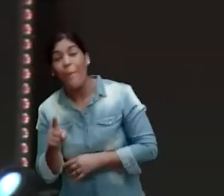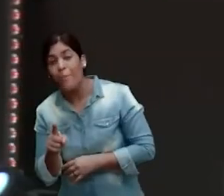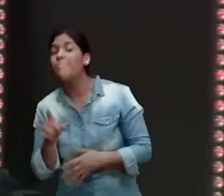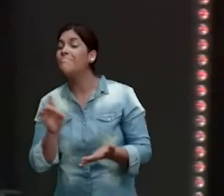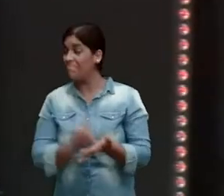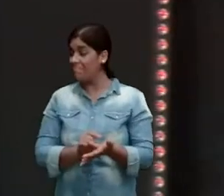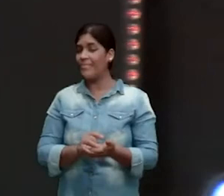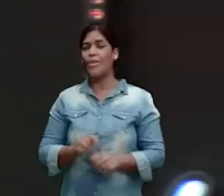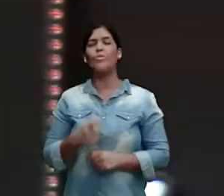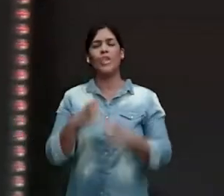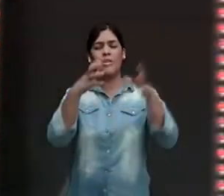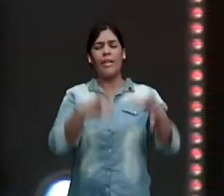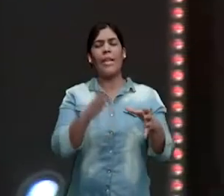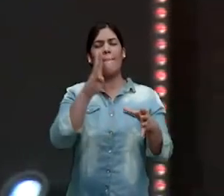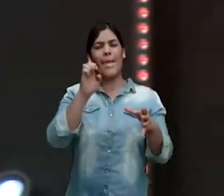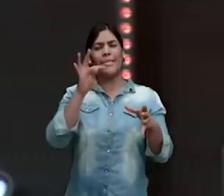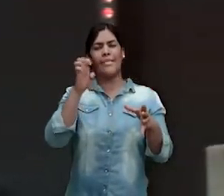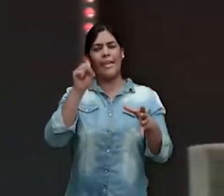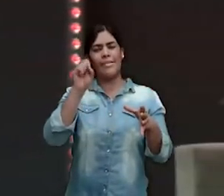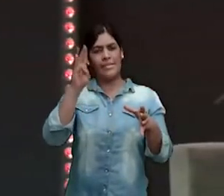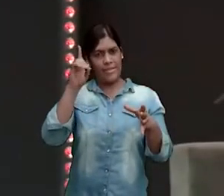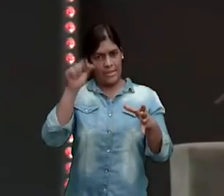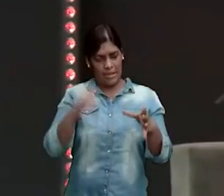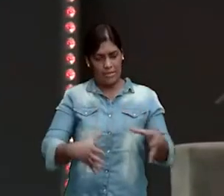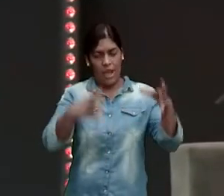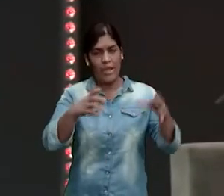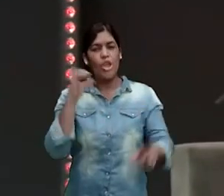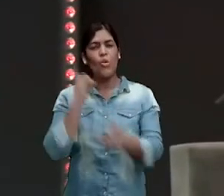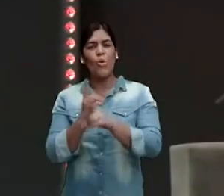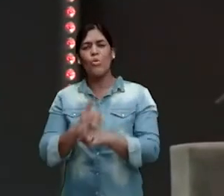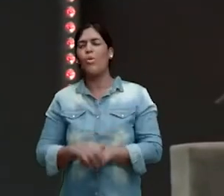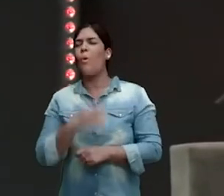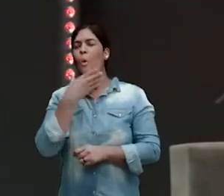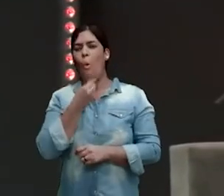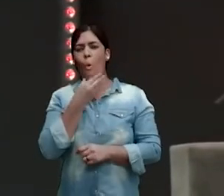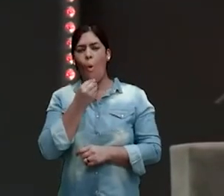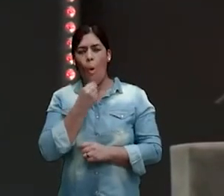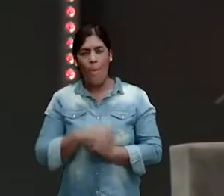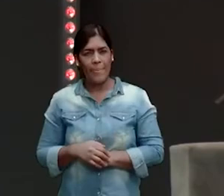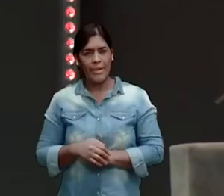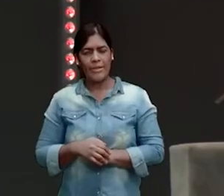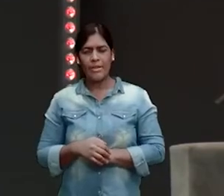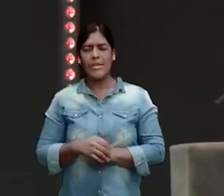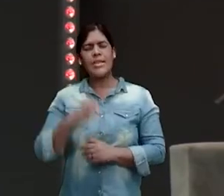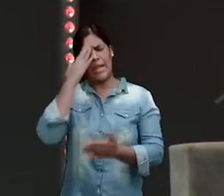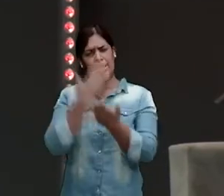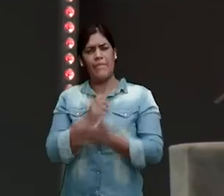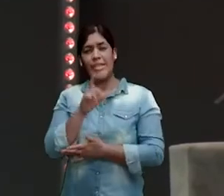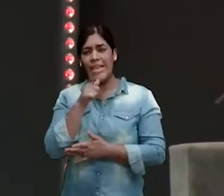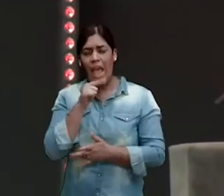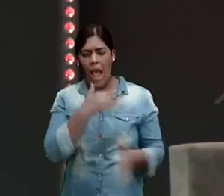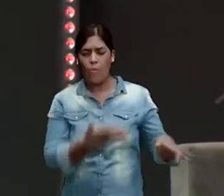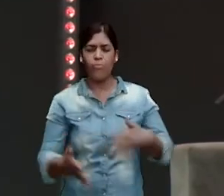Betesda encontrou com cara 38 anos lá acreditava que se movesse as águas do Tanque de Betesda o